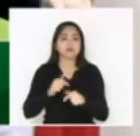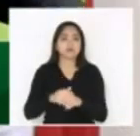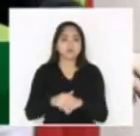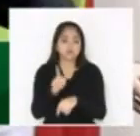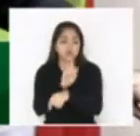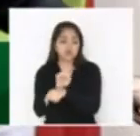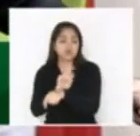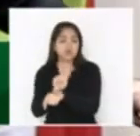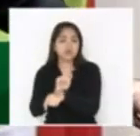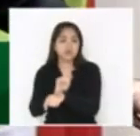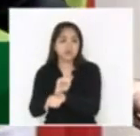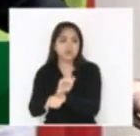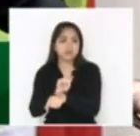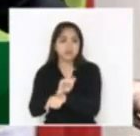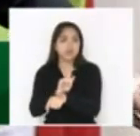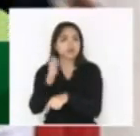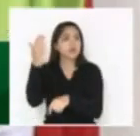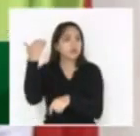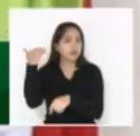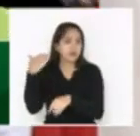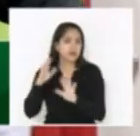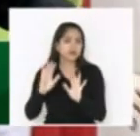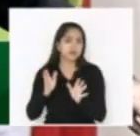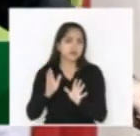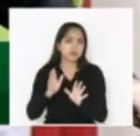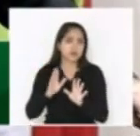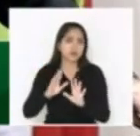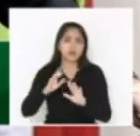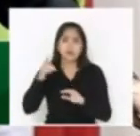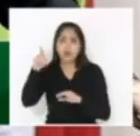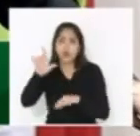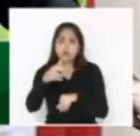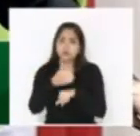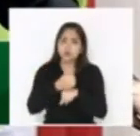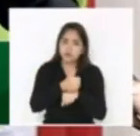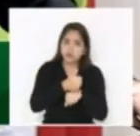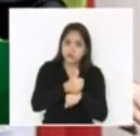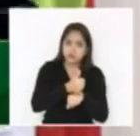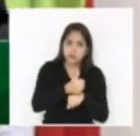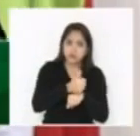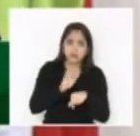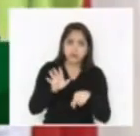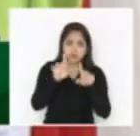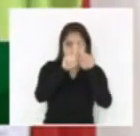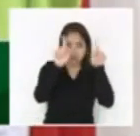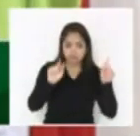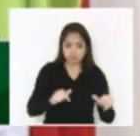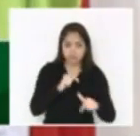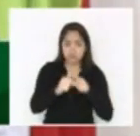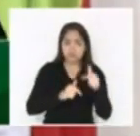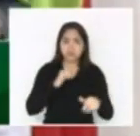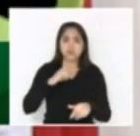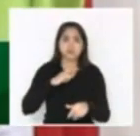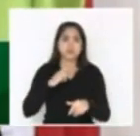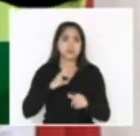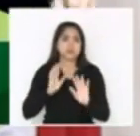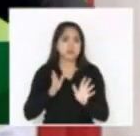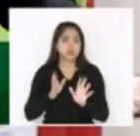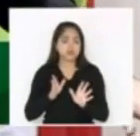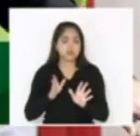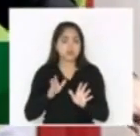gerente, como era antes. No mais, todas as outras funções são do quadro efetivo. A